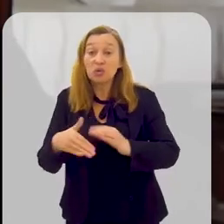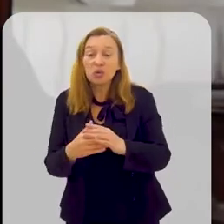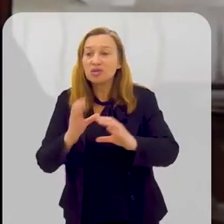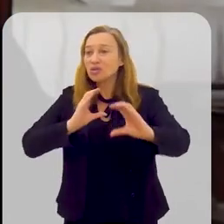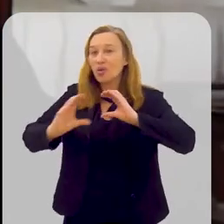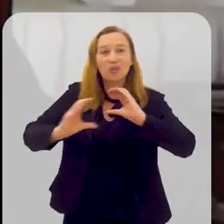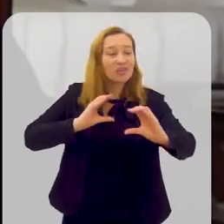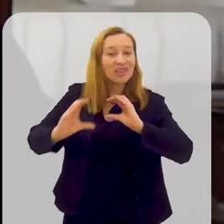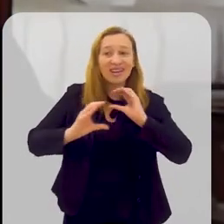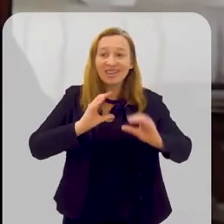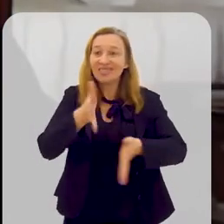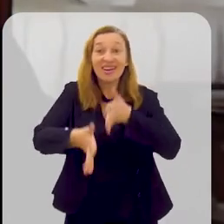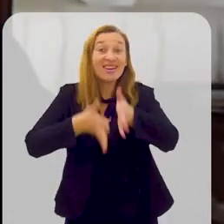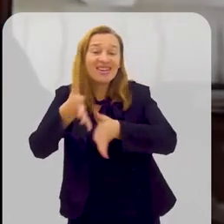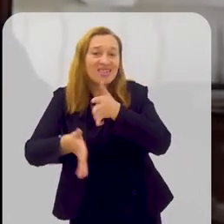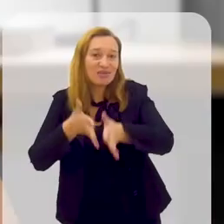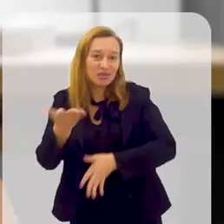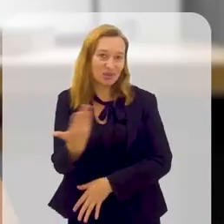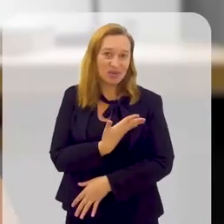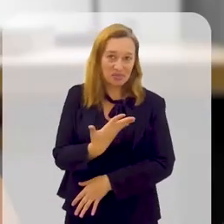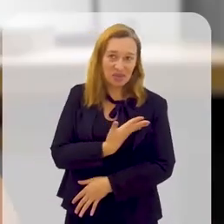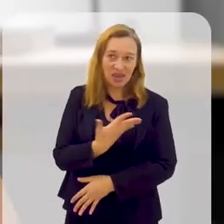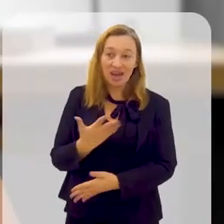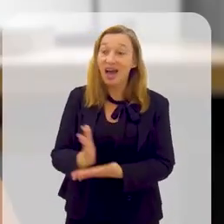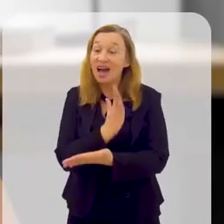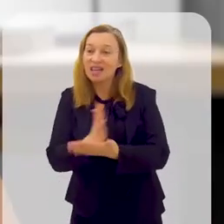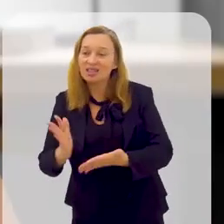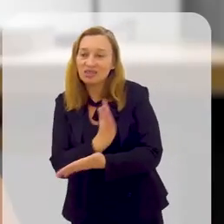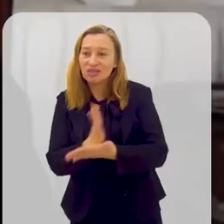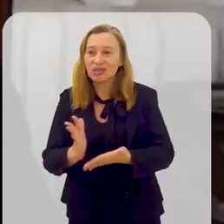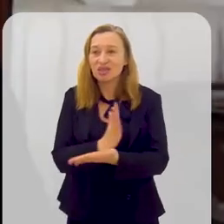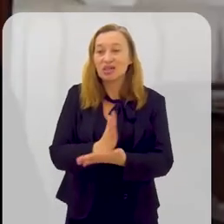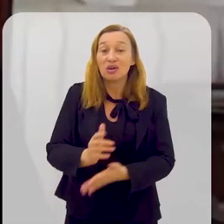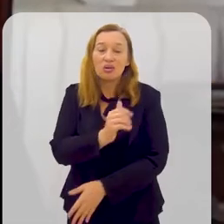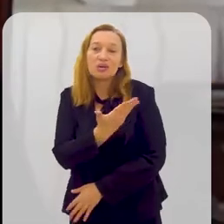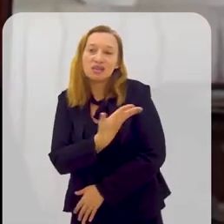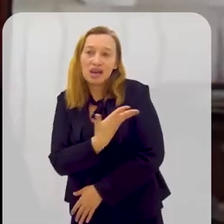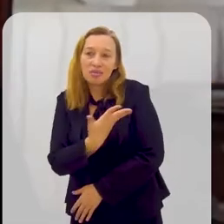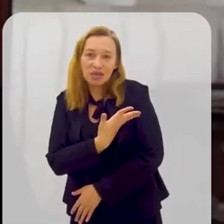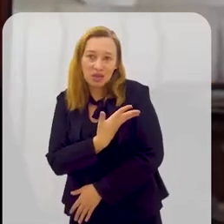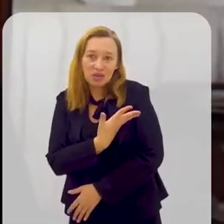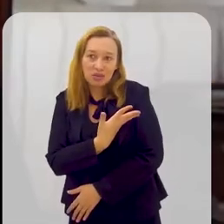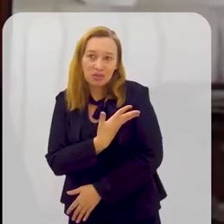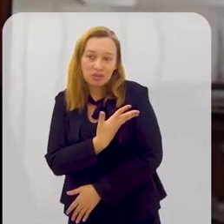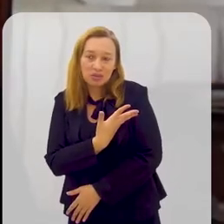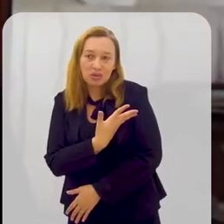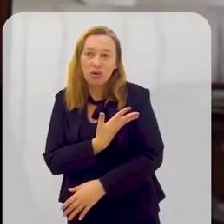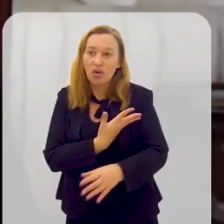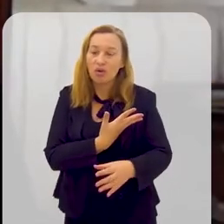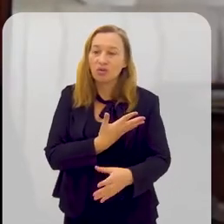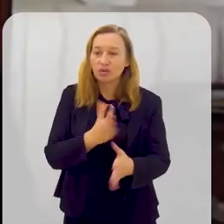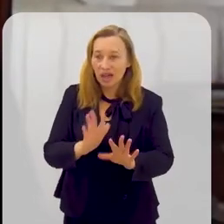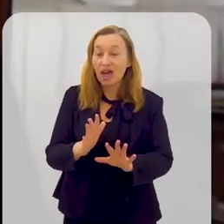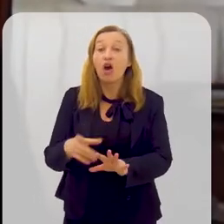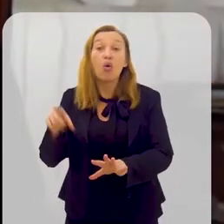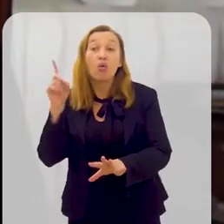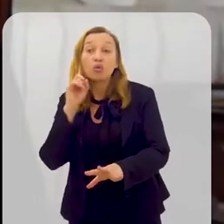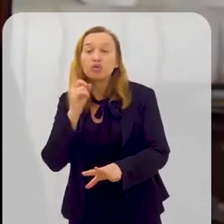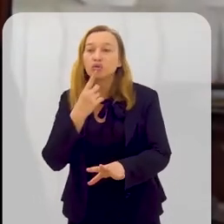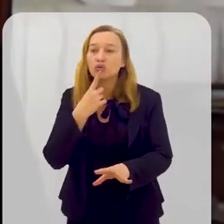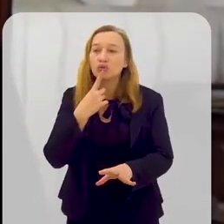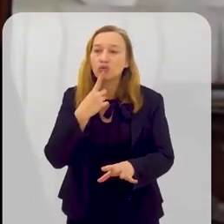em livros com seus colegas e muitas vezes os colegas ou surdos Os surdos da sala